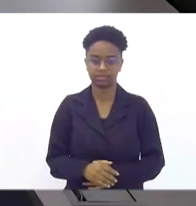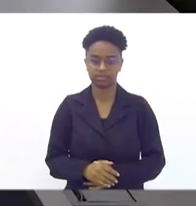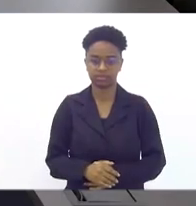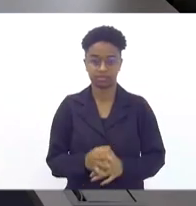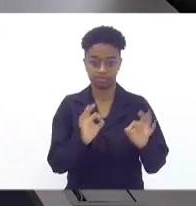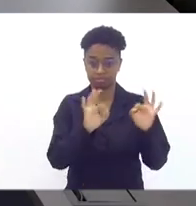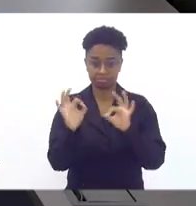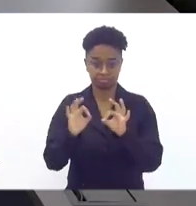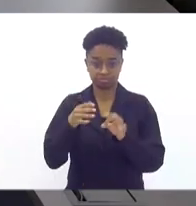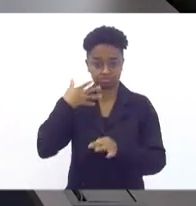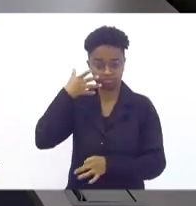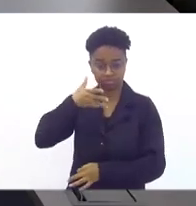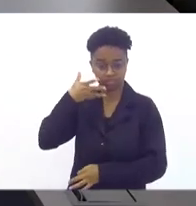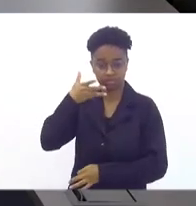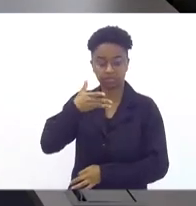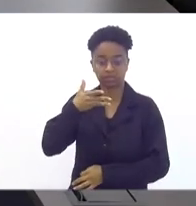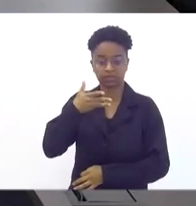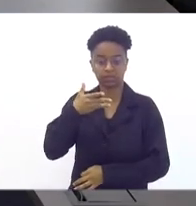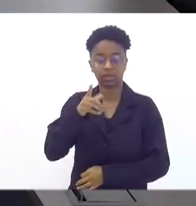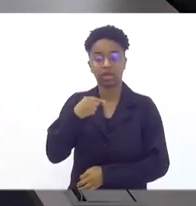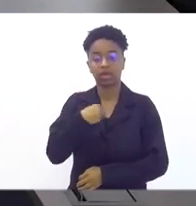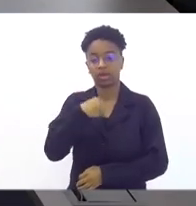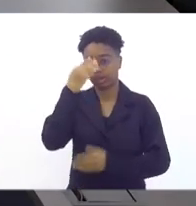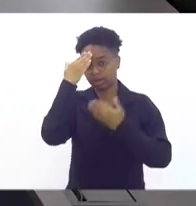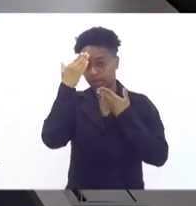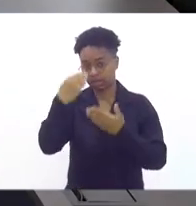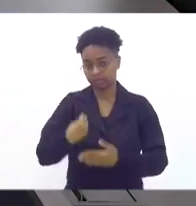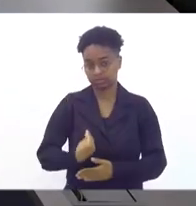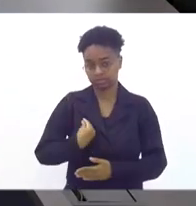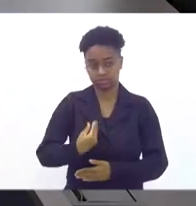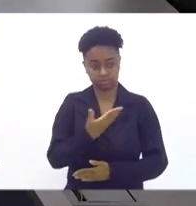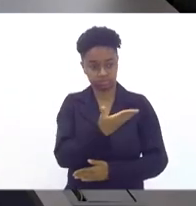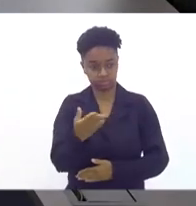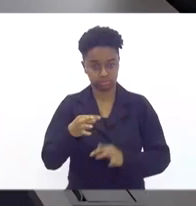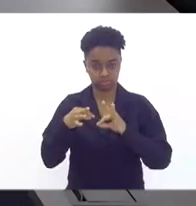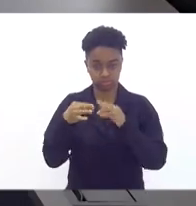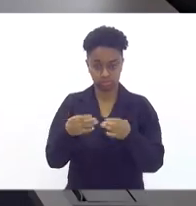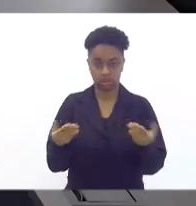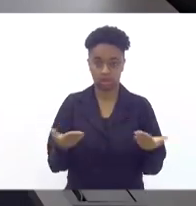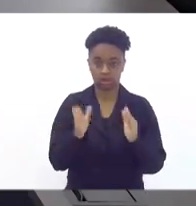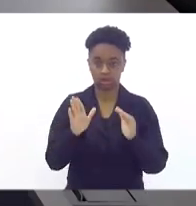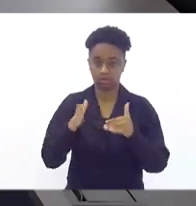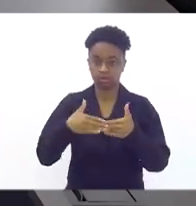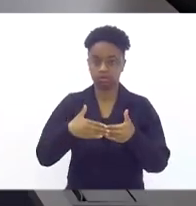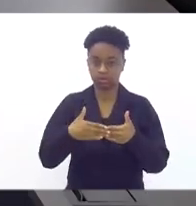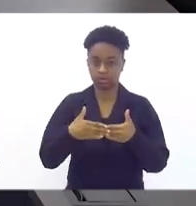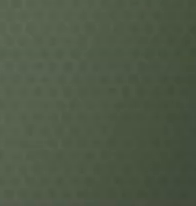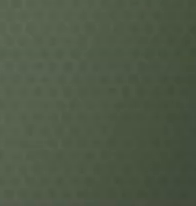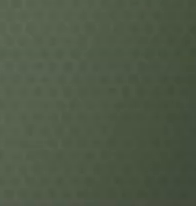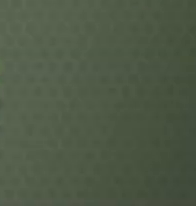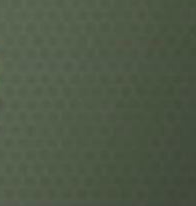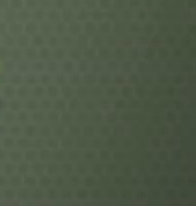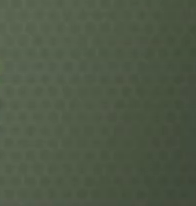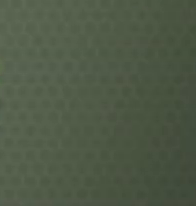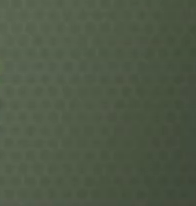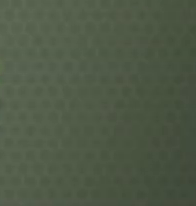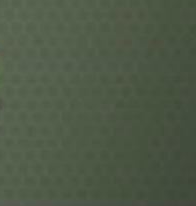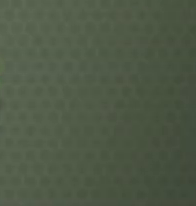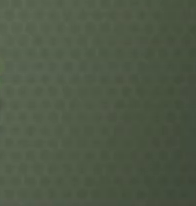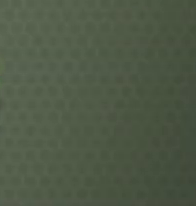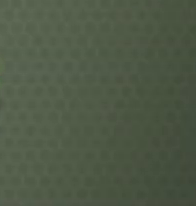não havendo nada mais a tratar agradeço a presença de todos e declaro encerrada essa reunião